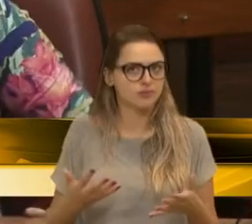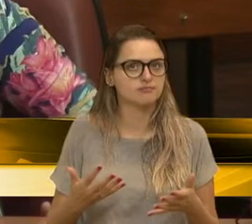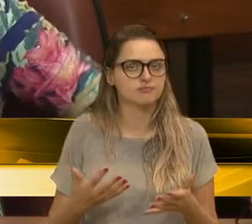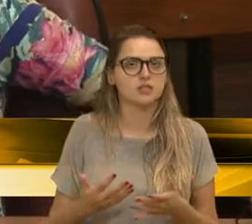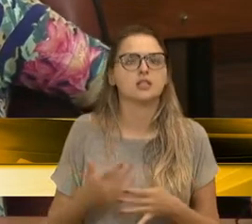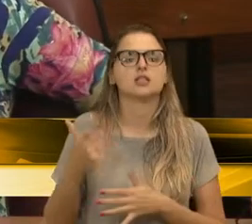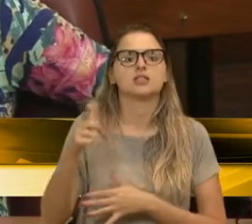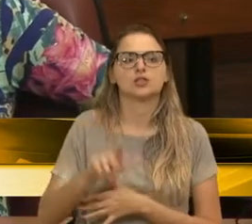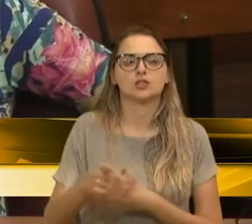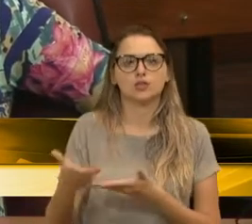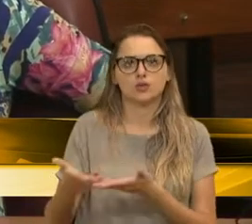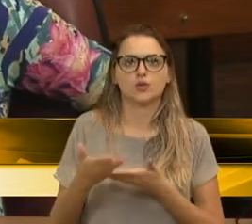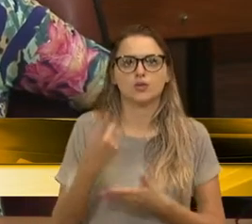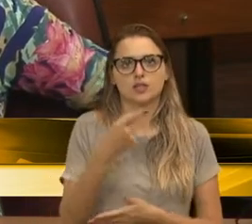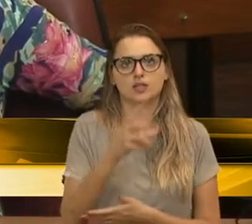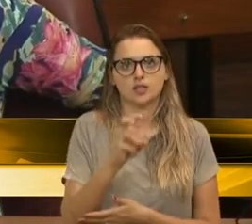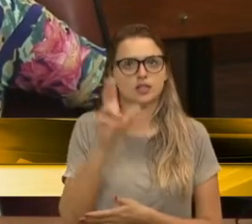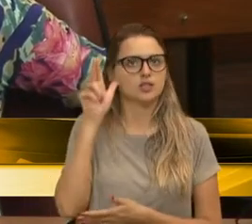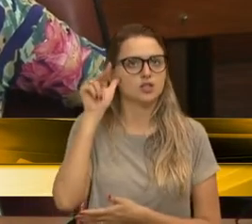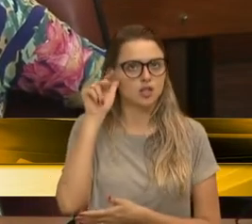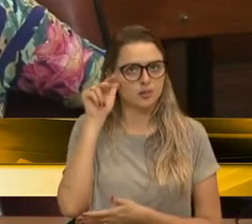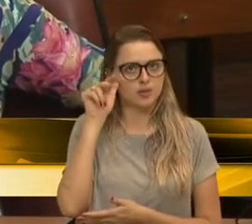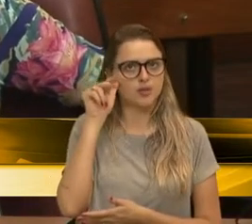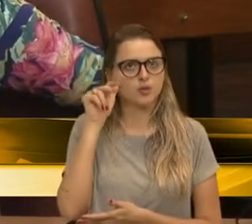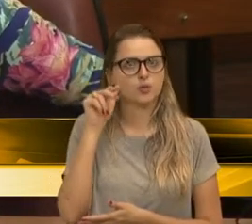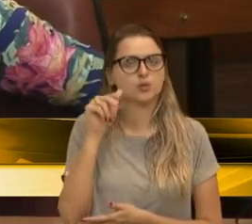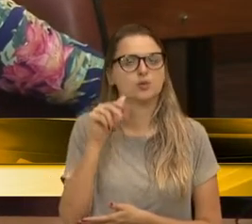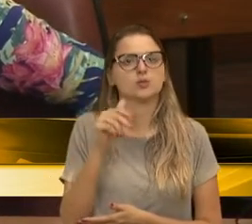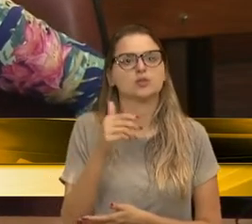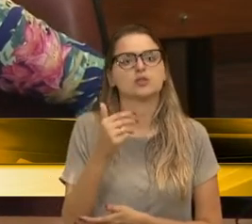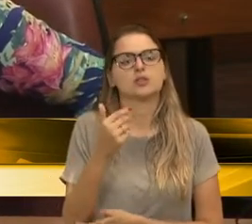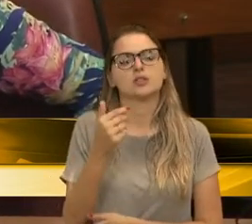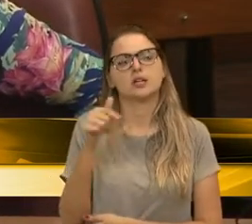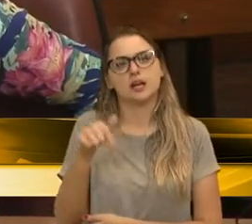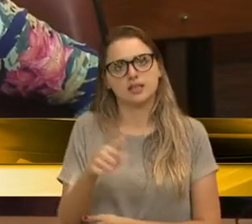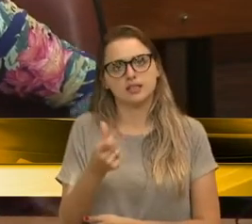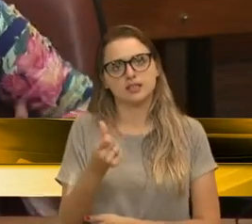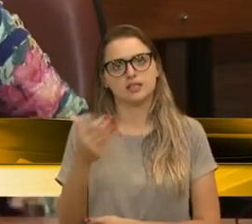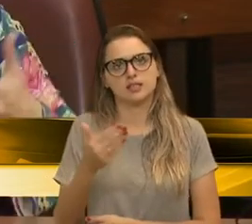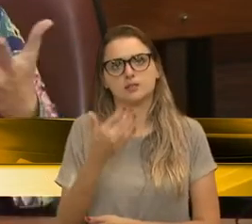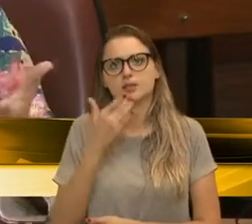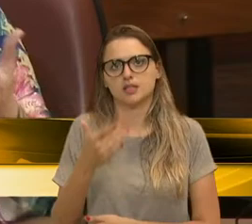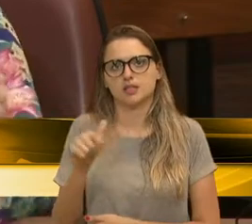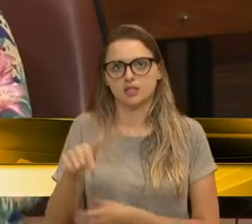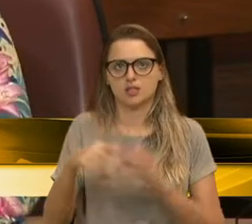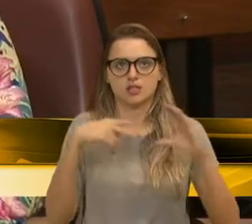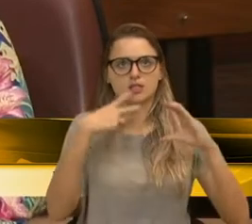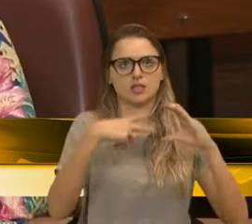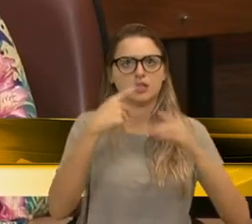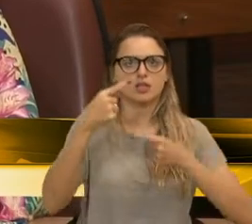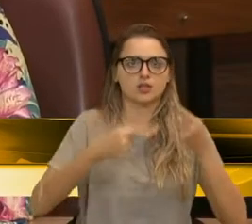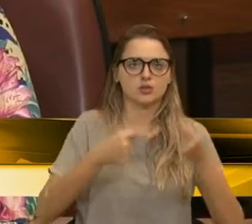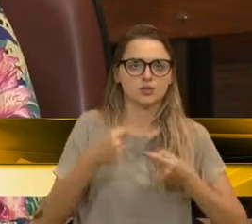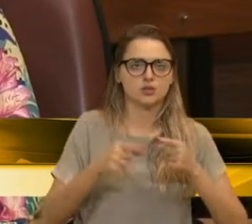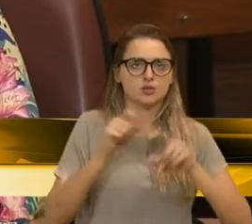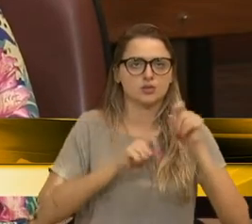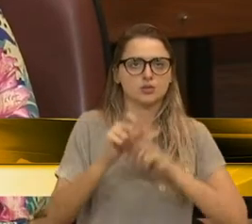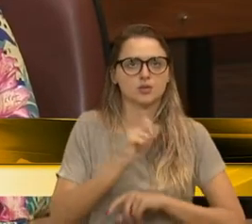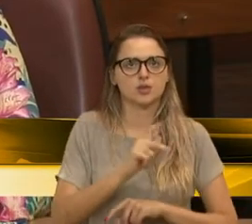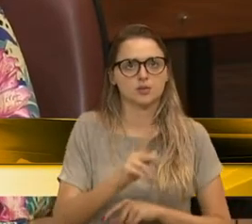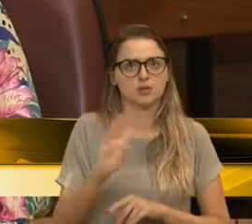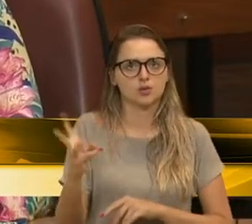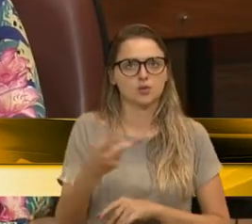reforçar o convite, 15 de abril, segunda-feira, às 18h30, aqui na Câmara Municipal, o debate da reforma da Previdência,